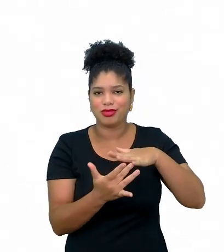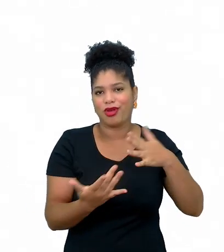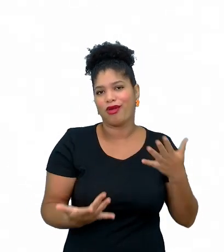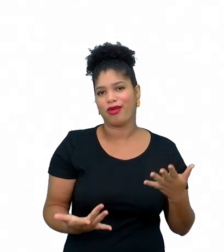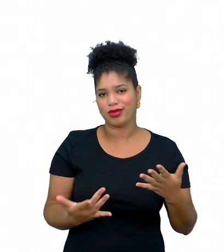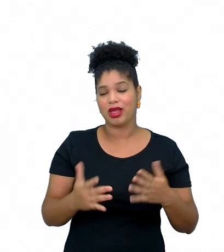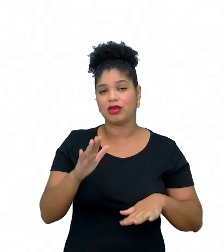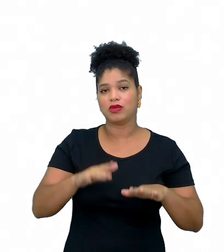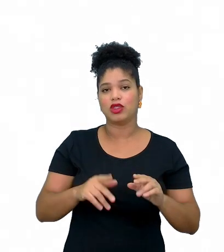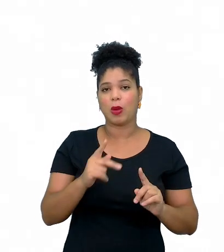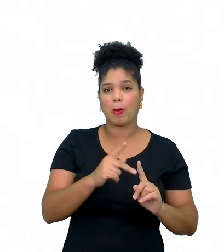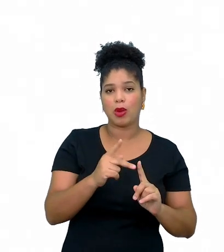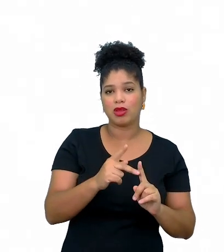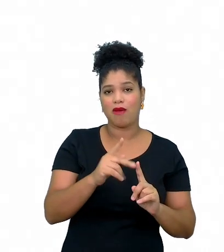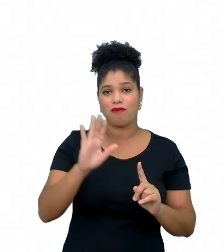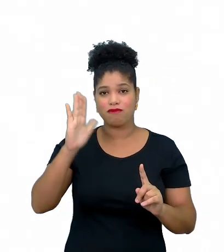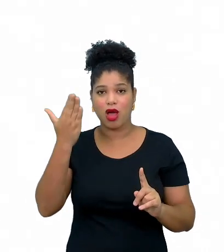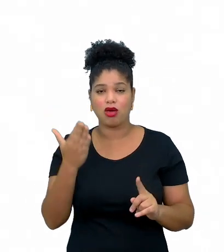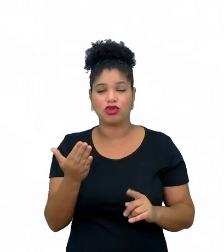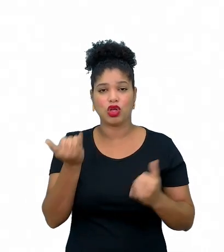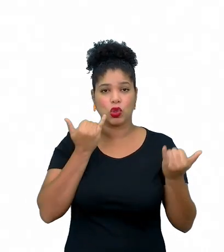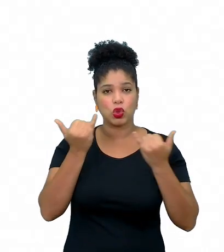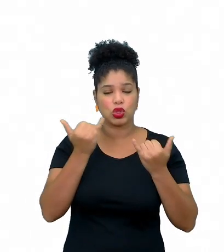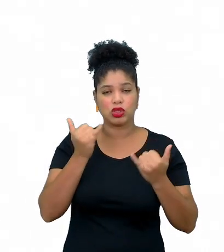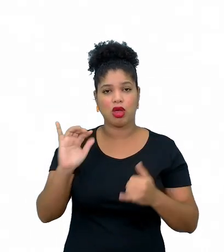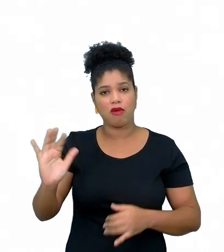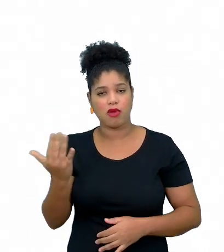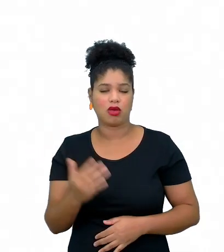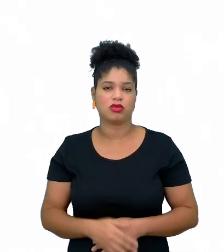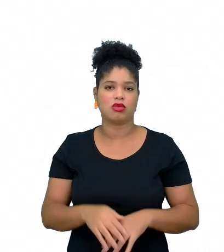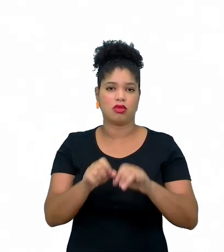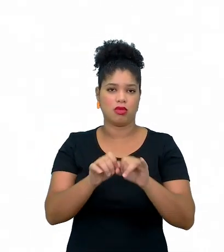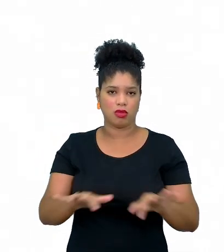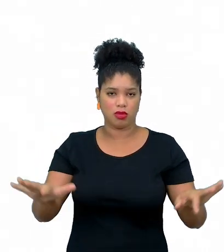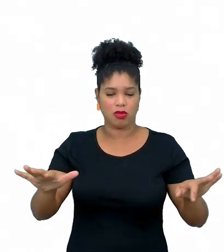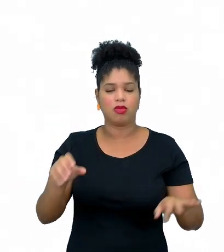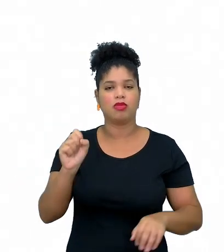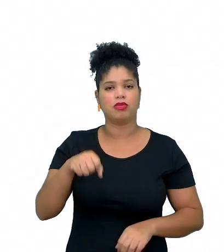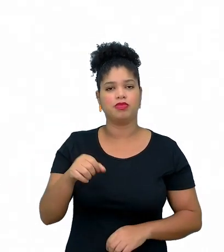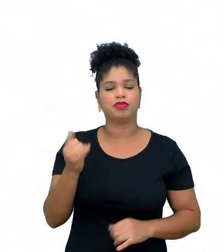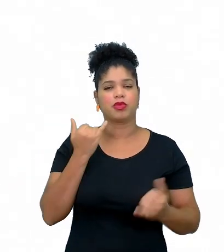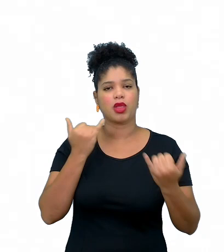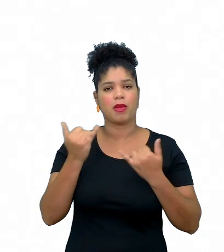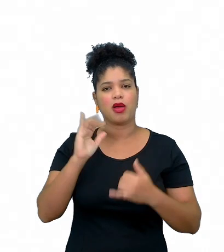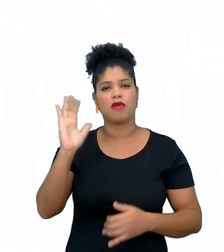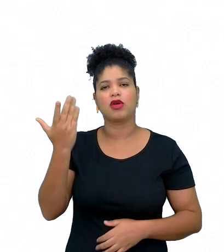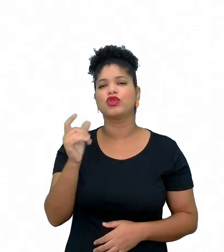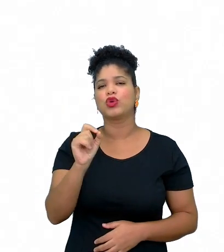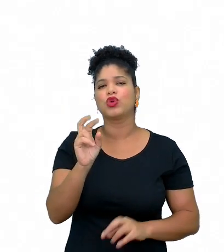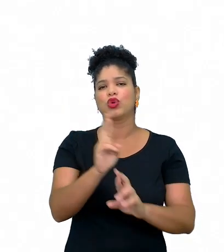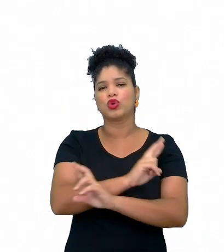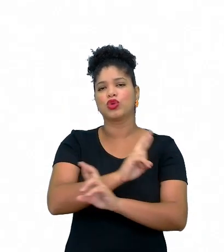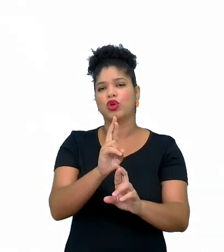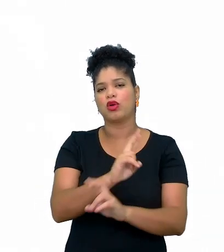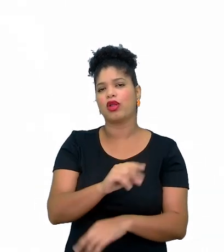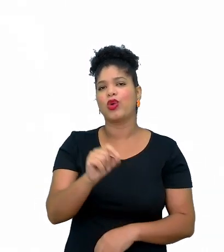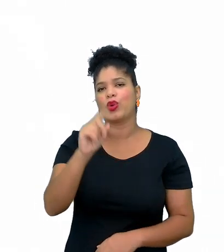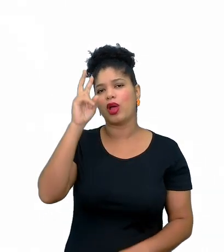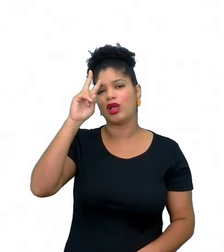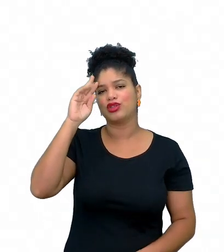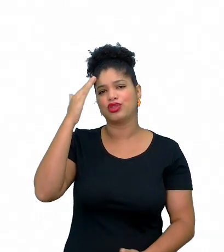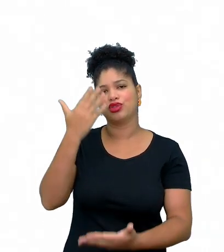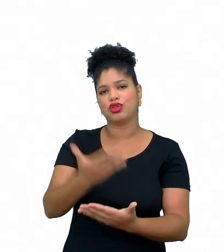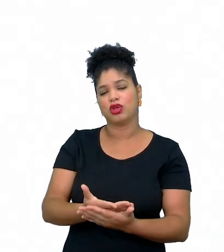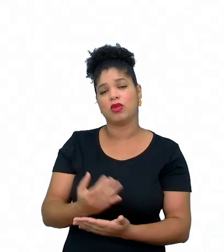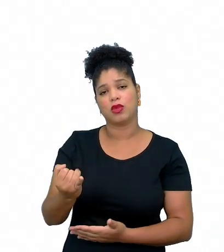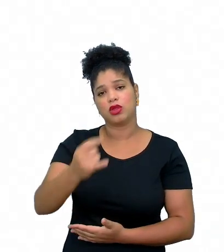falsos de notícias, etc. e tal. Então, essa disseminação de notícias falsas, o que isso tem a ver com a história? É importante a gente